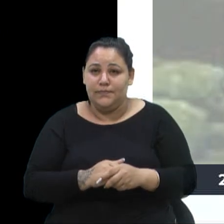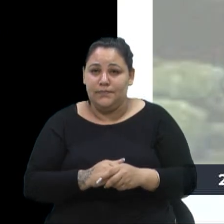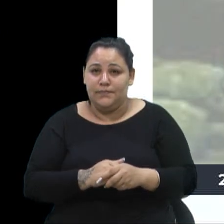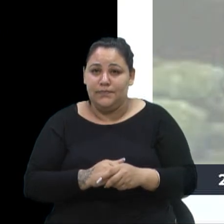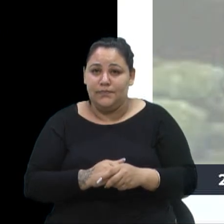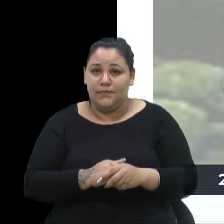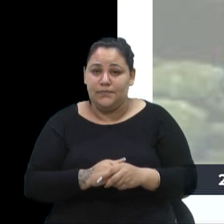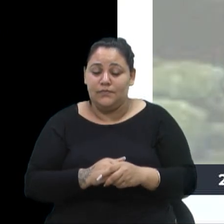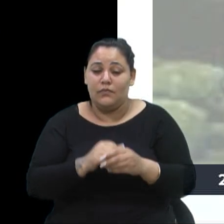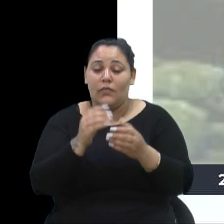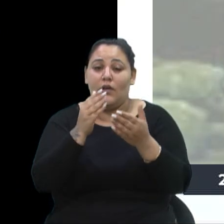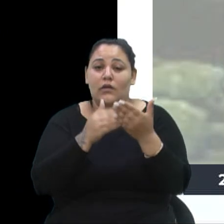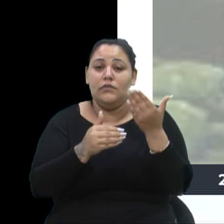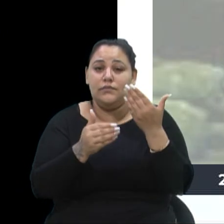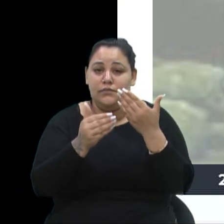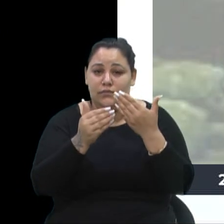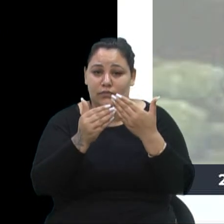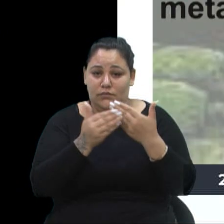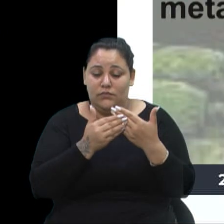E todas elas,